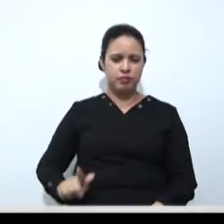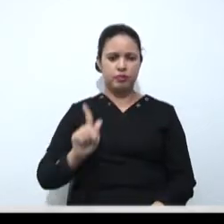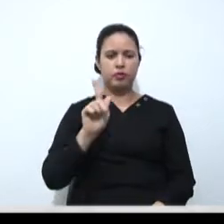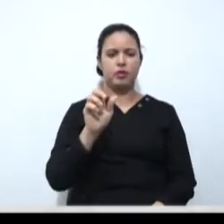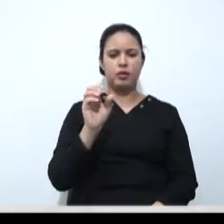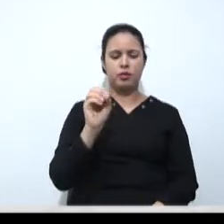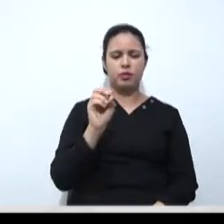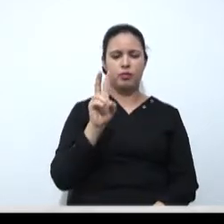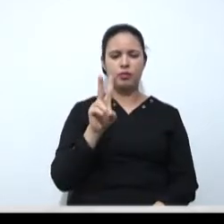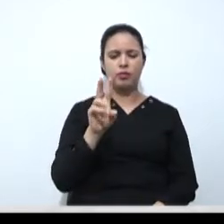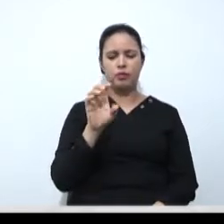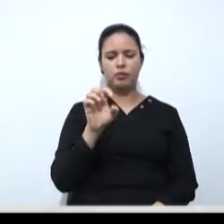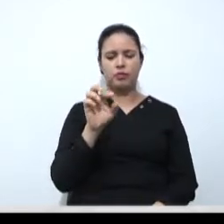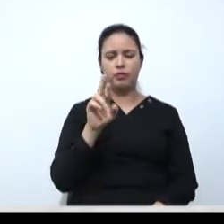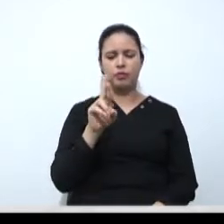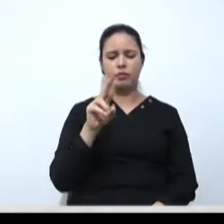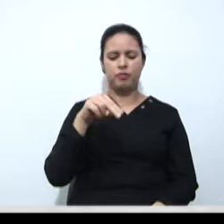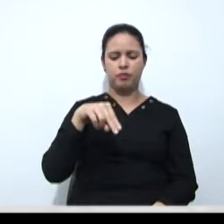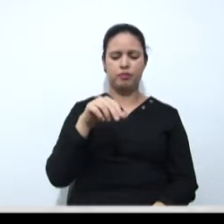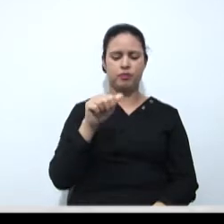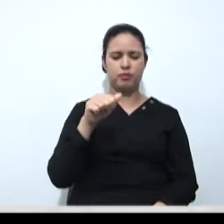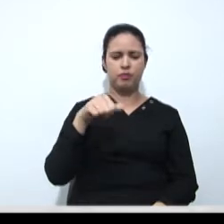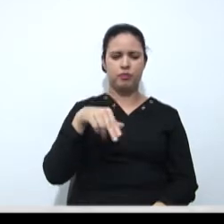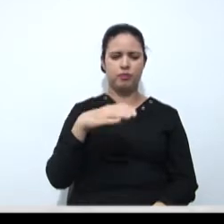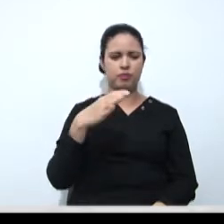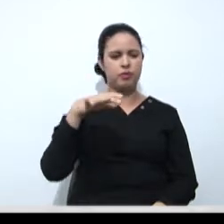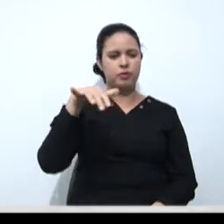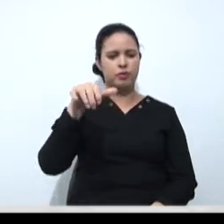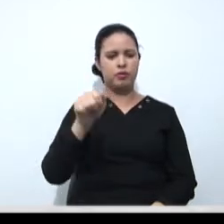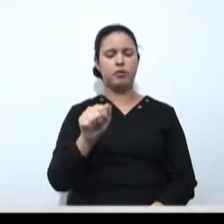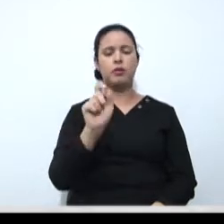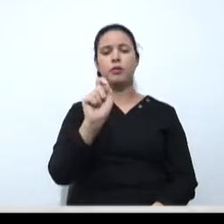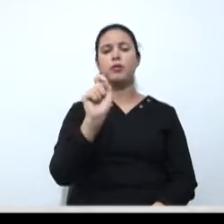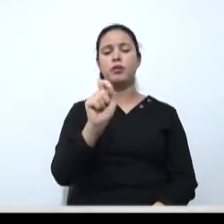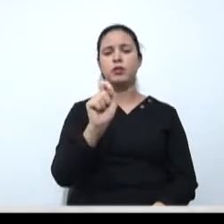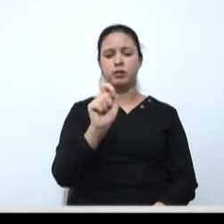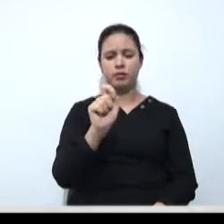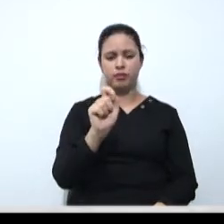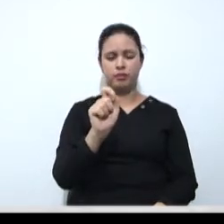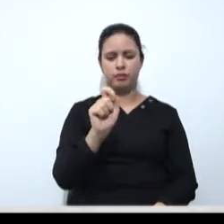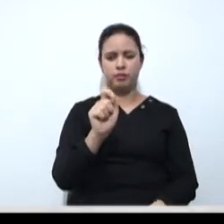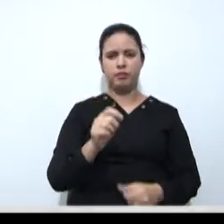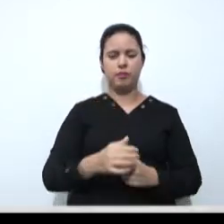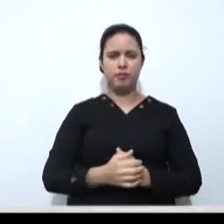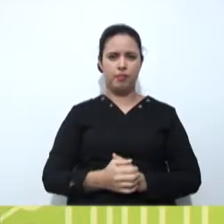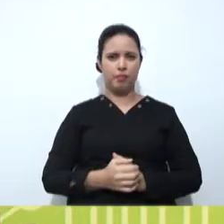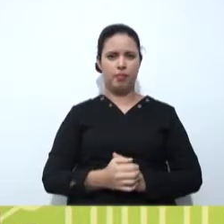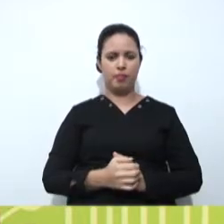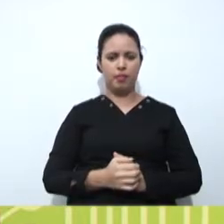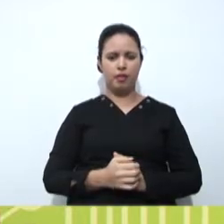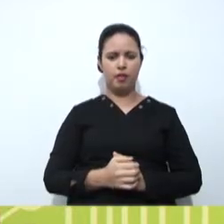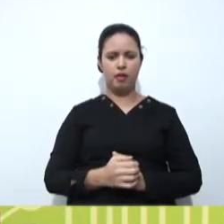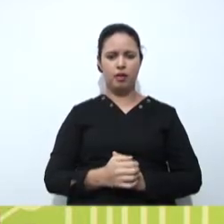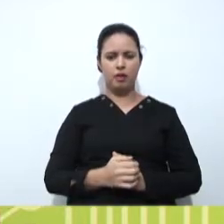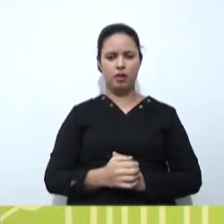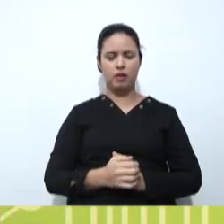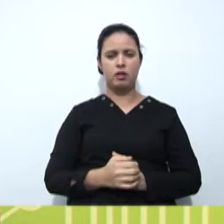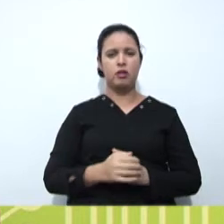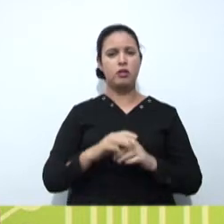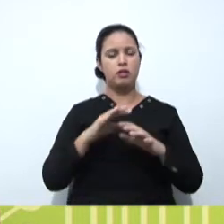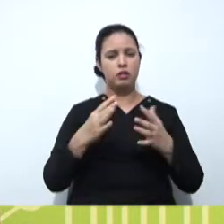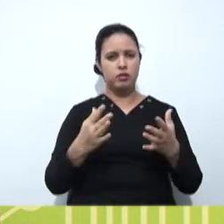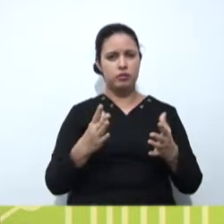que é? Quando eu empreendo, vamos dar uma atenção aqui, quando eu empreendo no